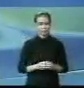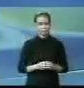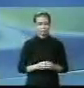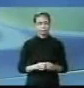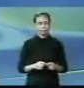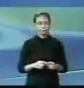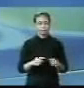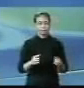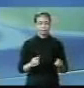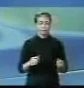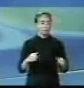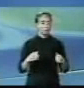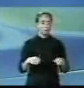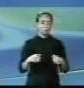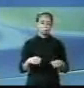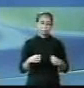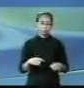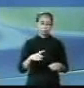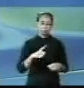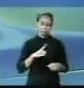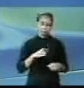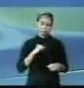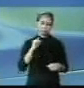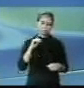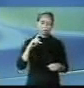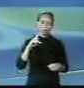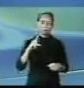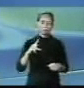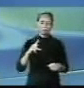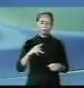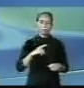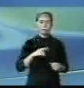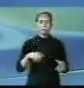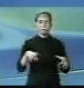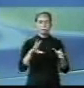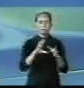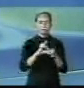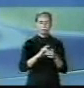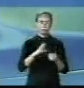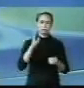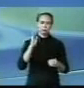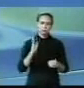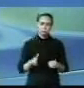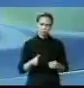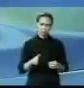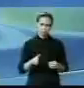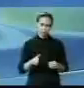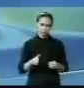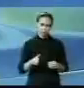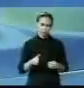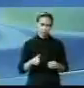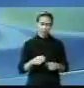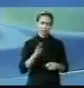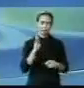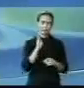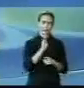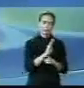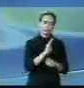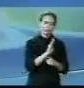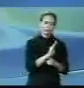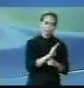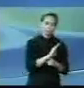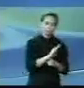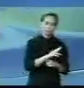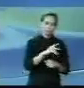vezes, ele não precisa nem ter esse IP válido. Ele tem uma conexão direta, então, com um firewall. Às vezes, ele está atrás do firewall, que é,